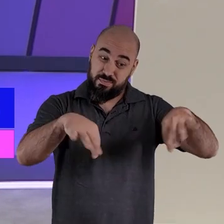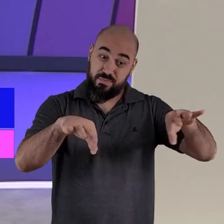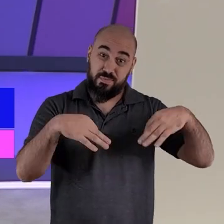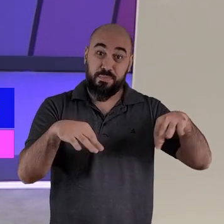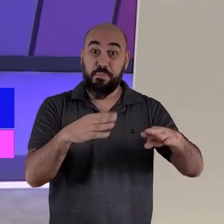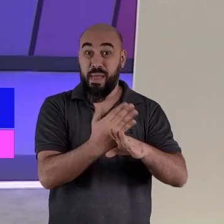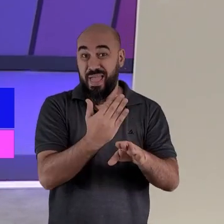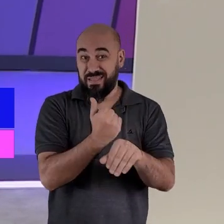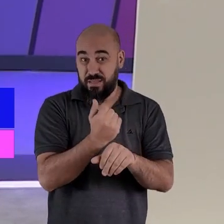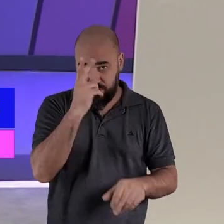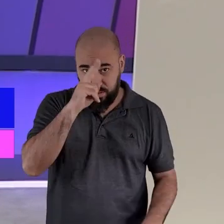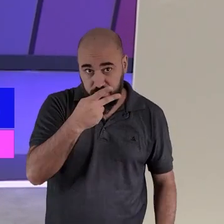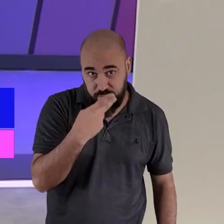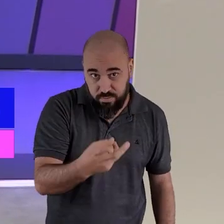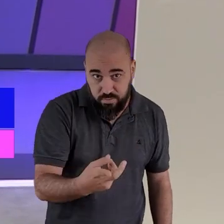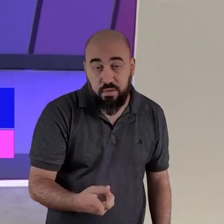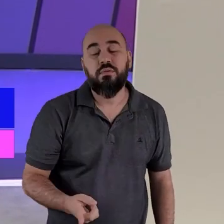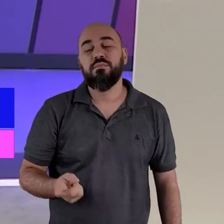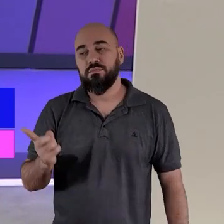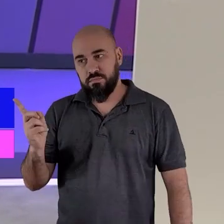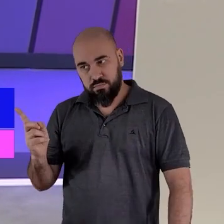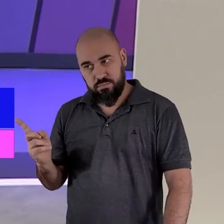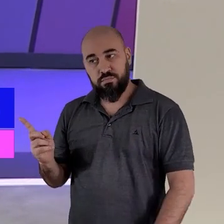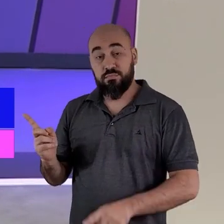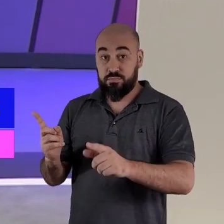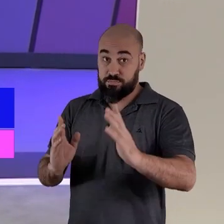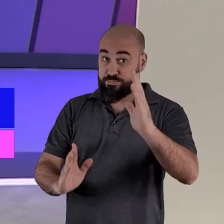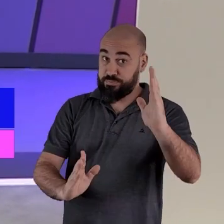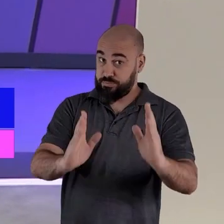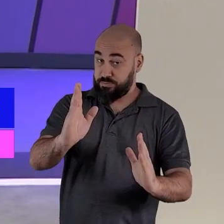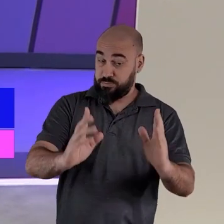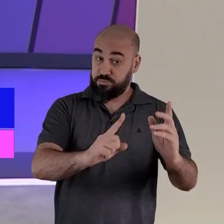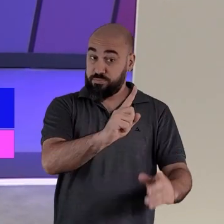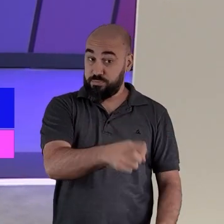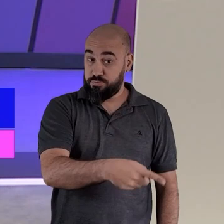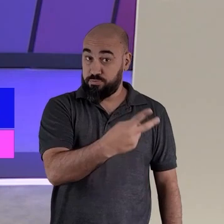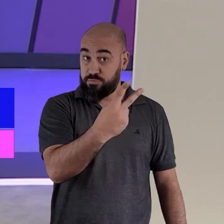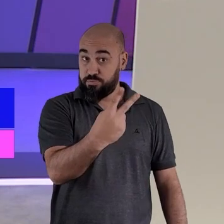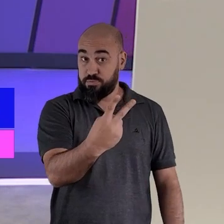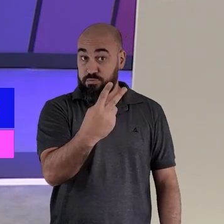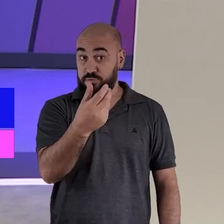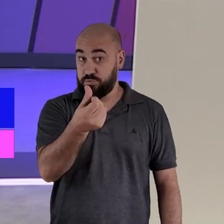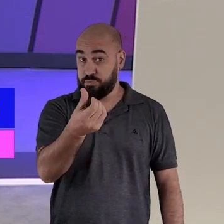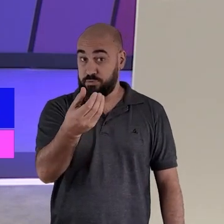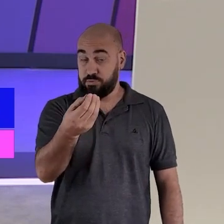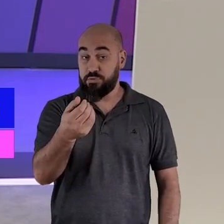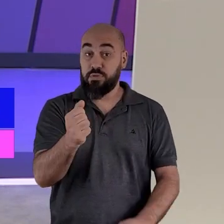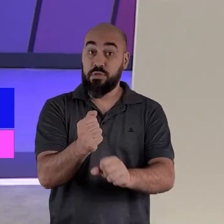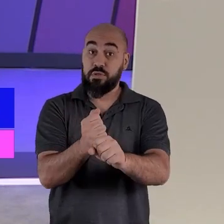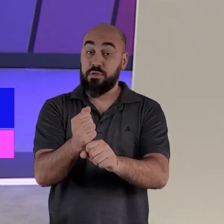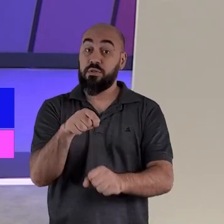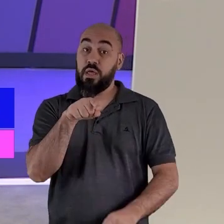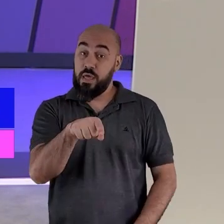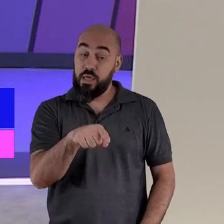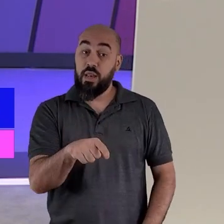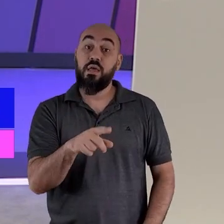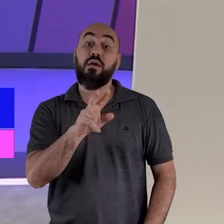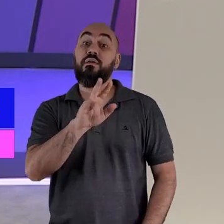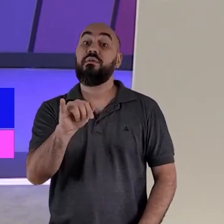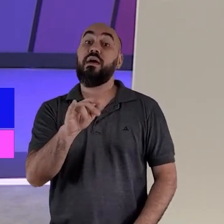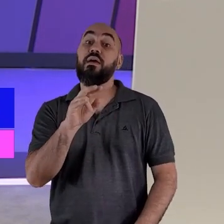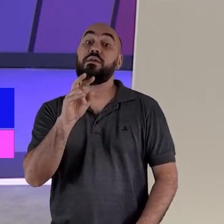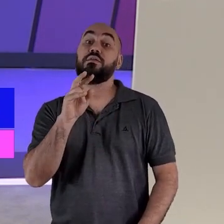nesse período de 1260 anos da profecia das duas testemunhas, elas estariam